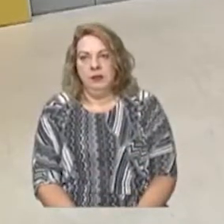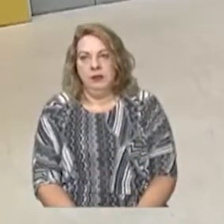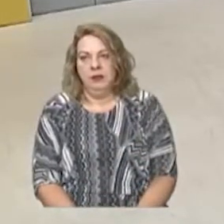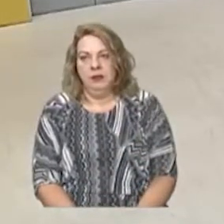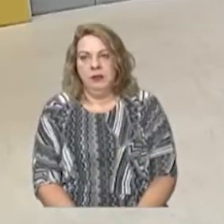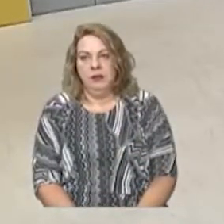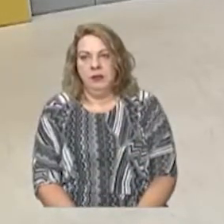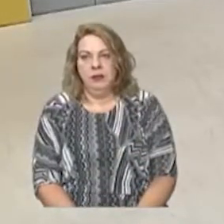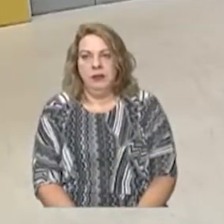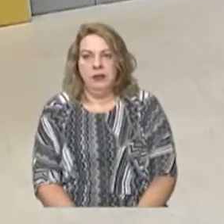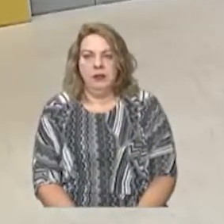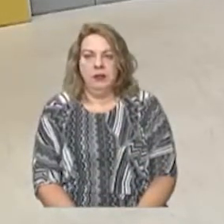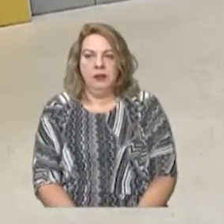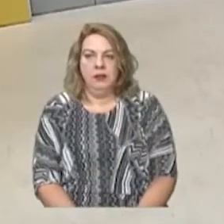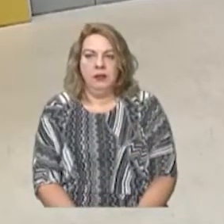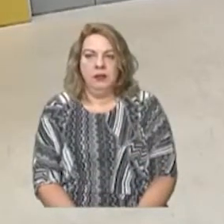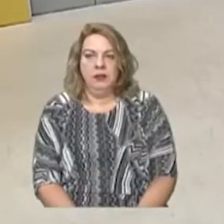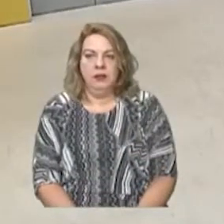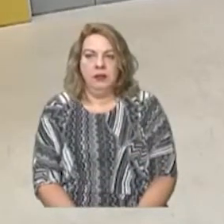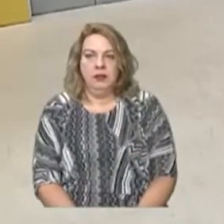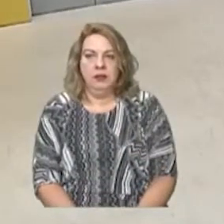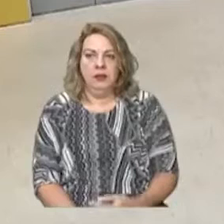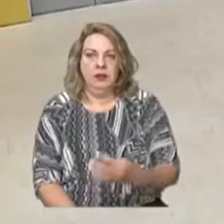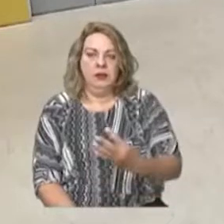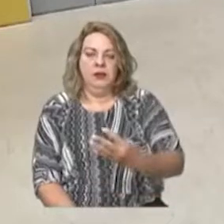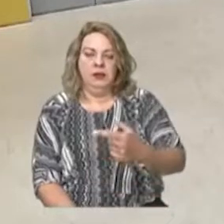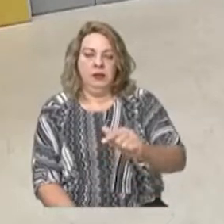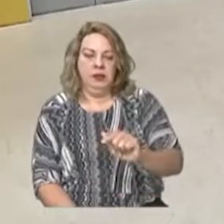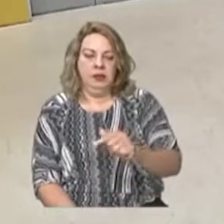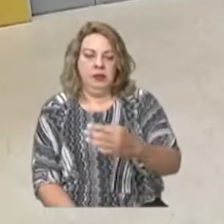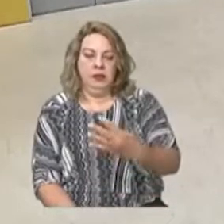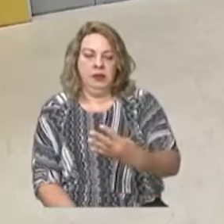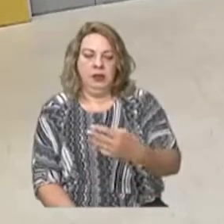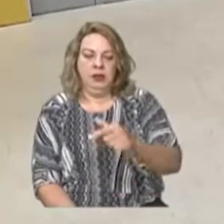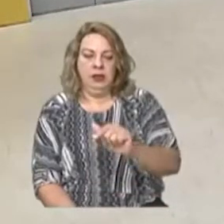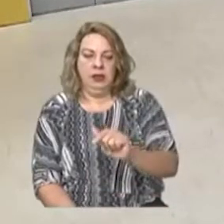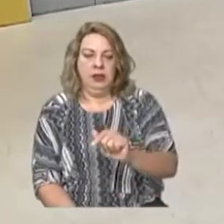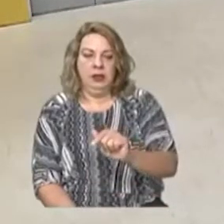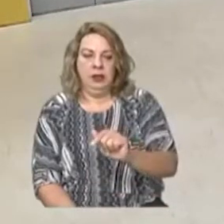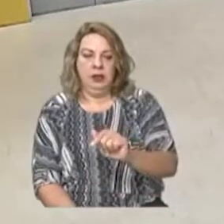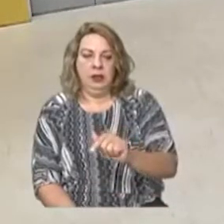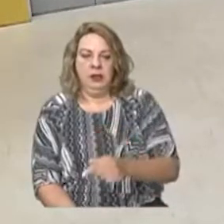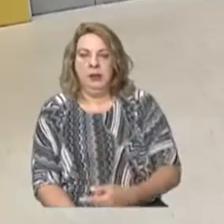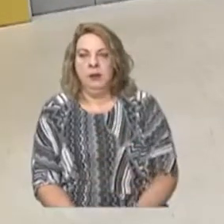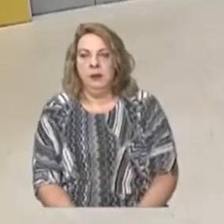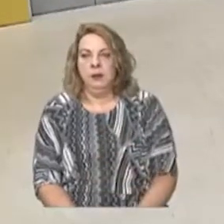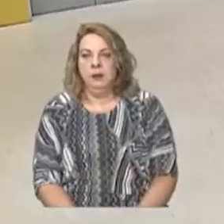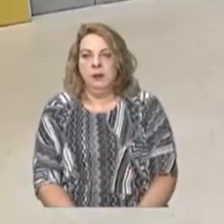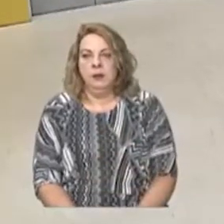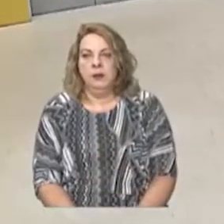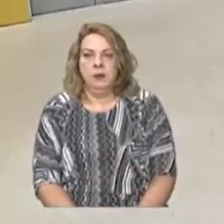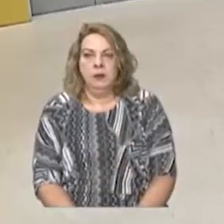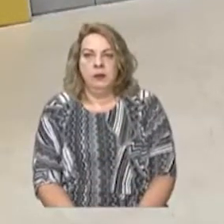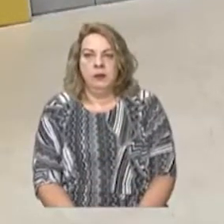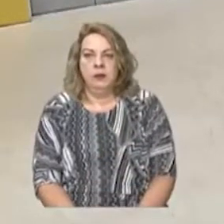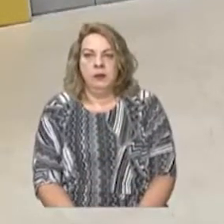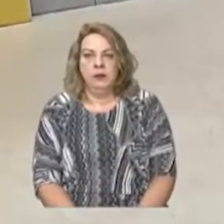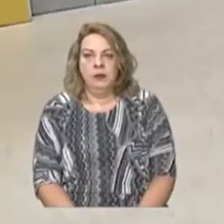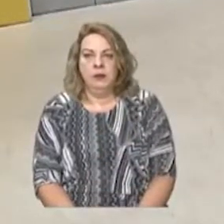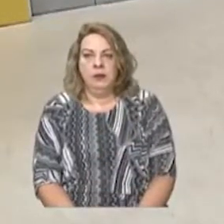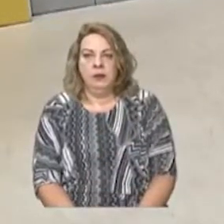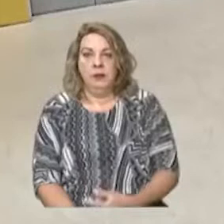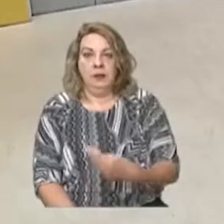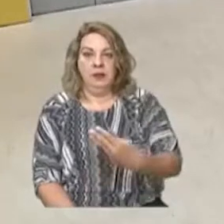ver você contemplado, Caju Cap. 47 agora, 47. Vem que vem, vem que vem. Vem